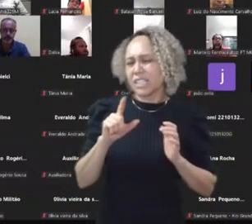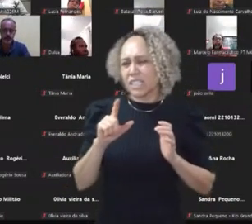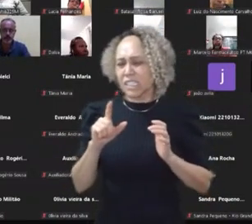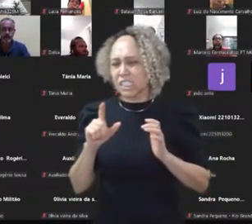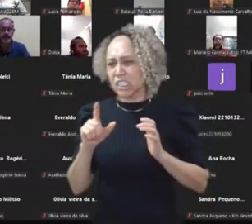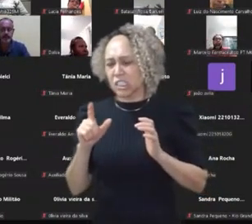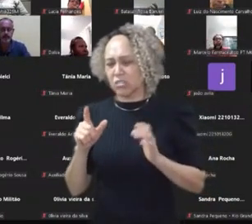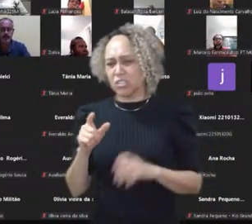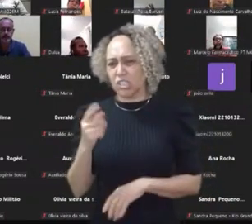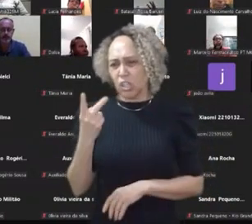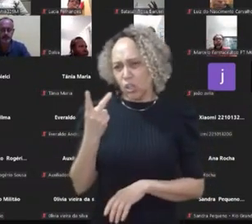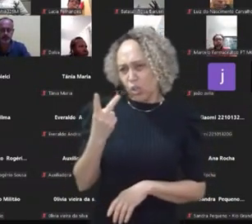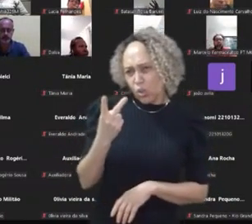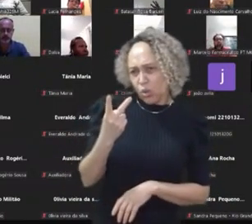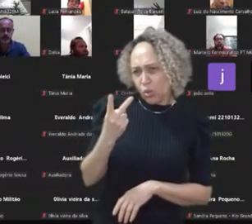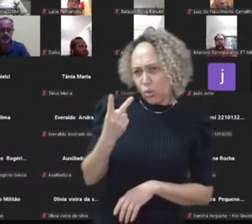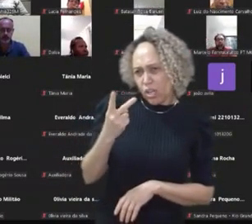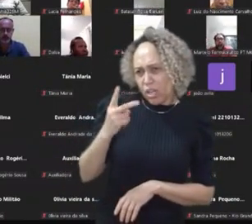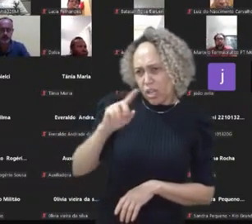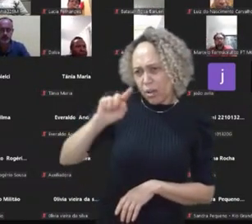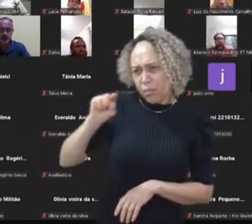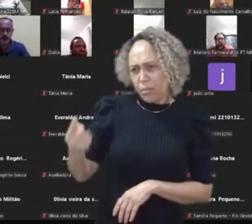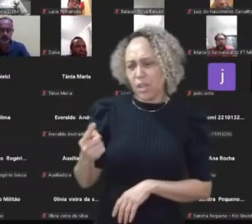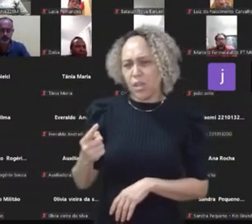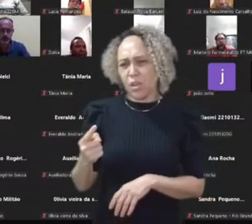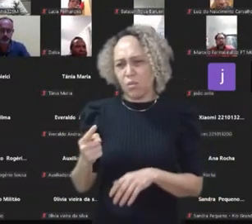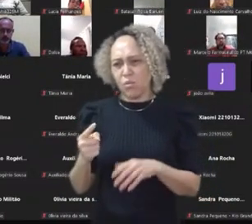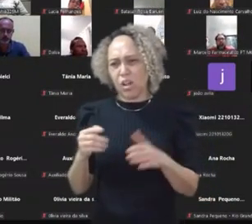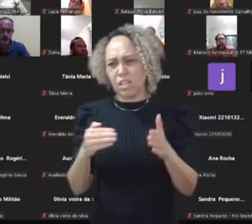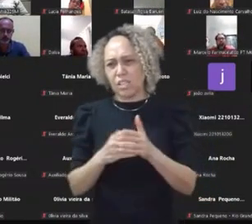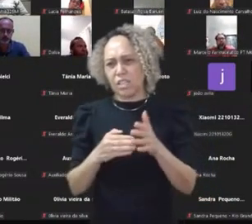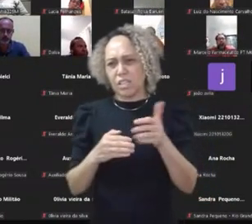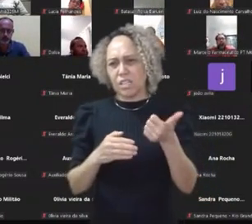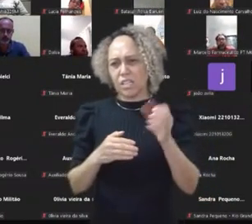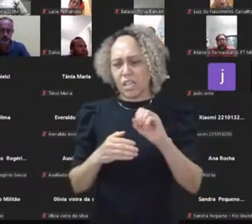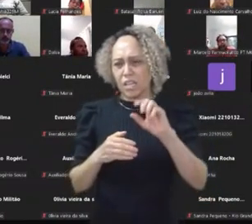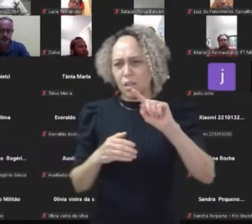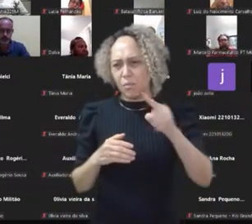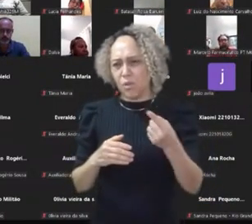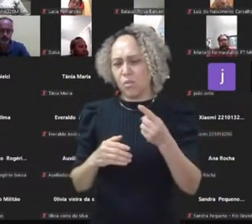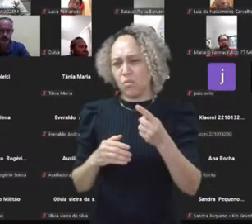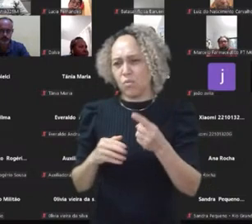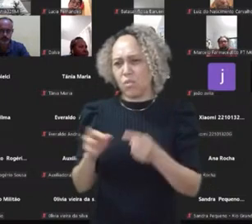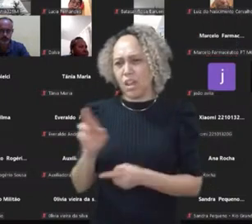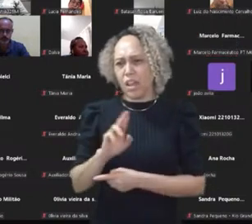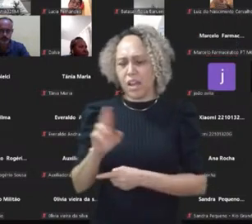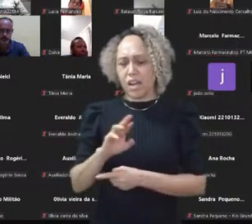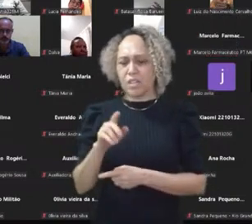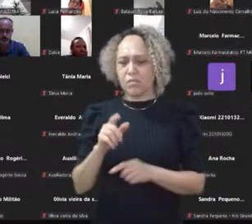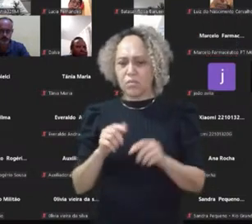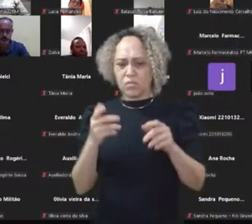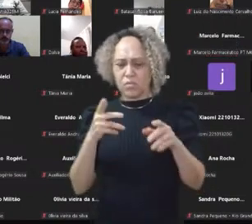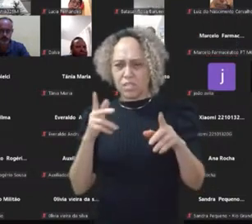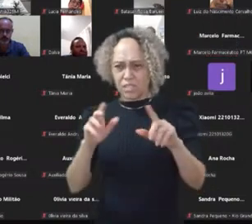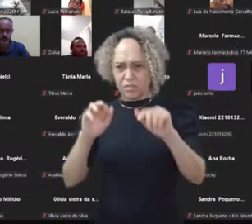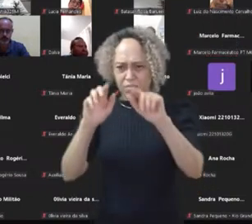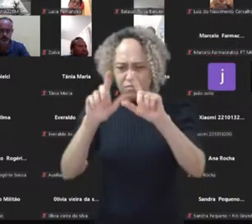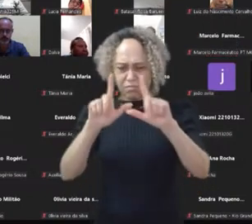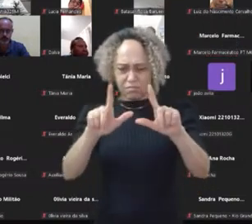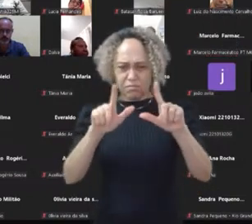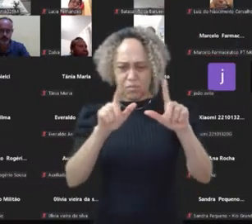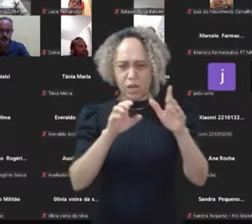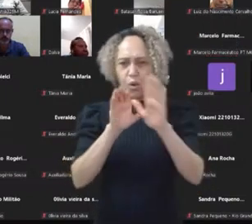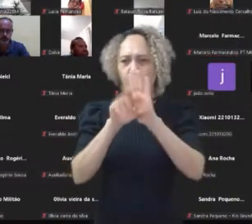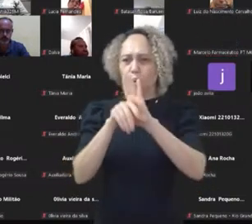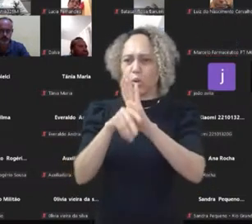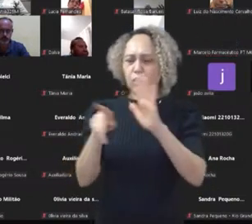pensou ia ficar rico com r$ 2000 mas era era isso você fazia o corte e se monetizar se o dinheiro é seu ou seja um um grande